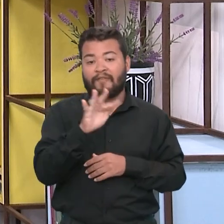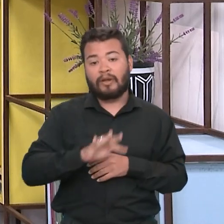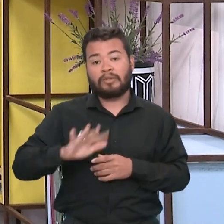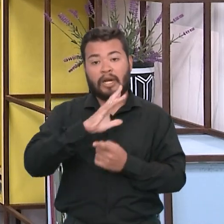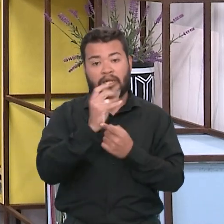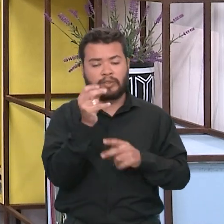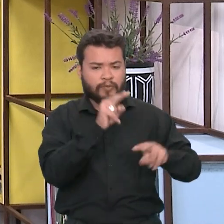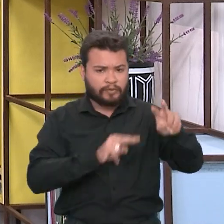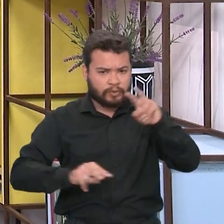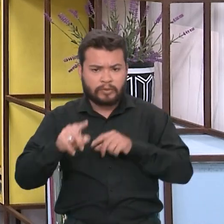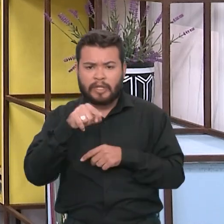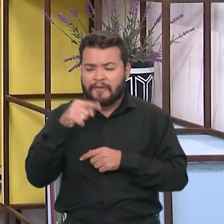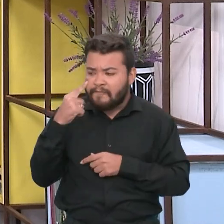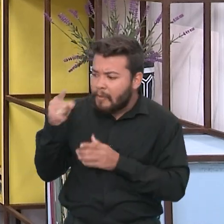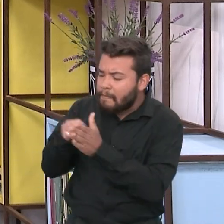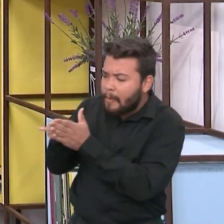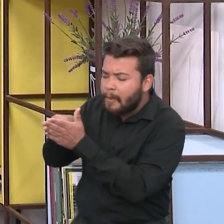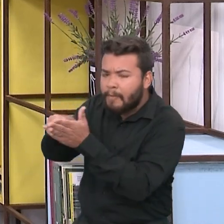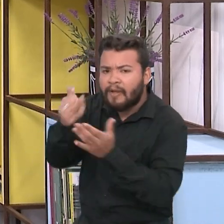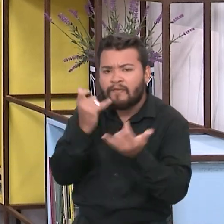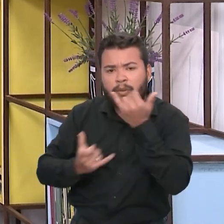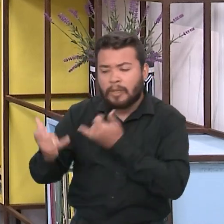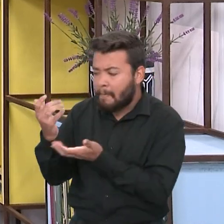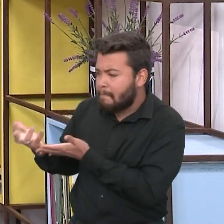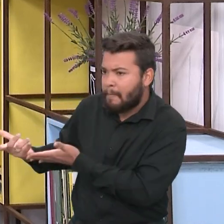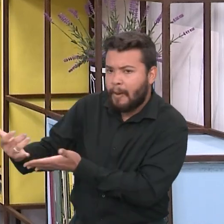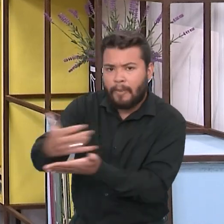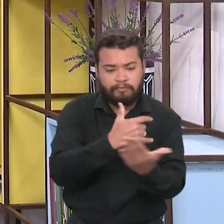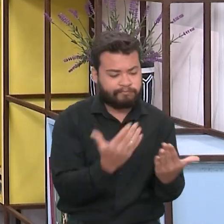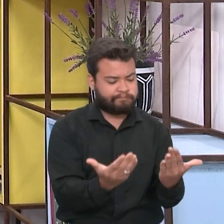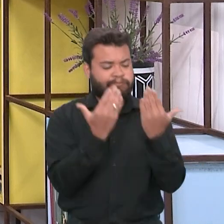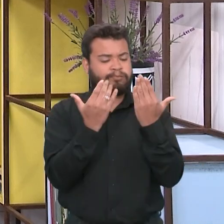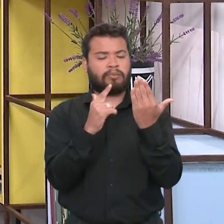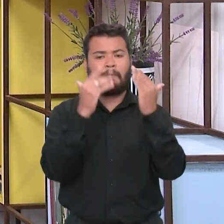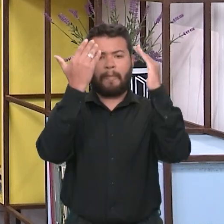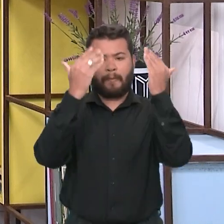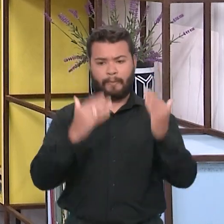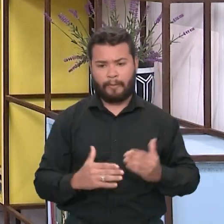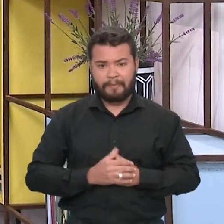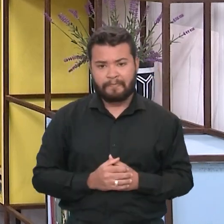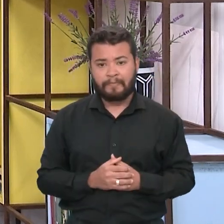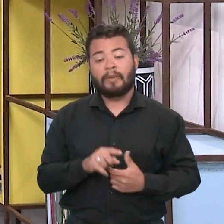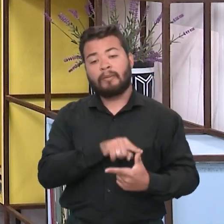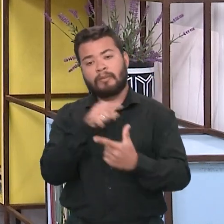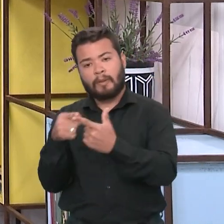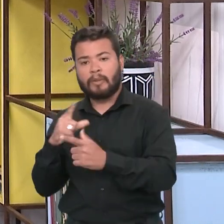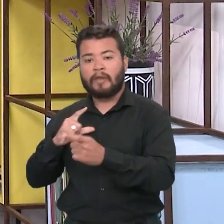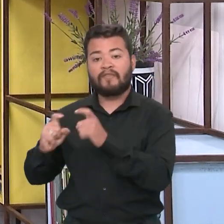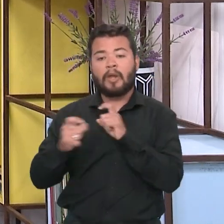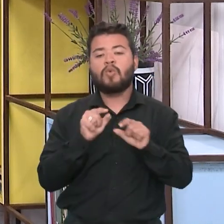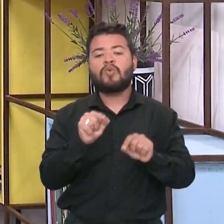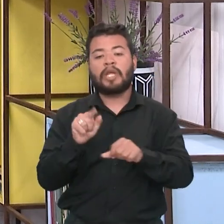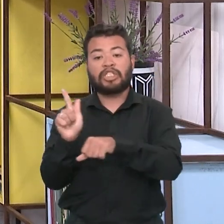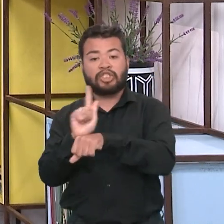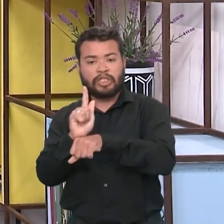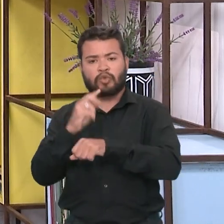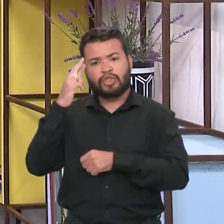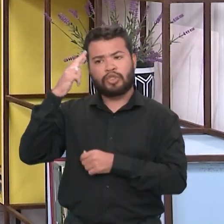Visuais levantem dados necessários para análise. E depois realizou uma reunião com diretores e gestores no